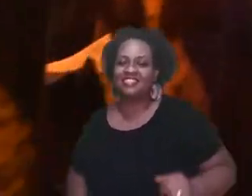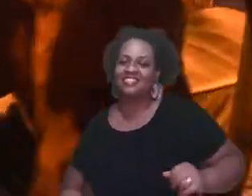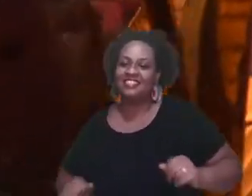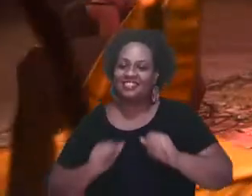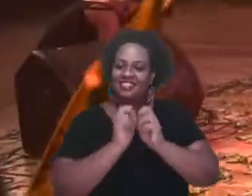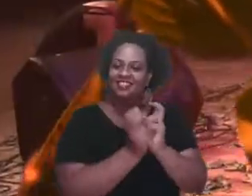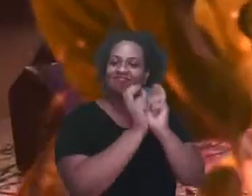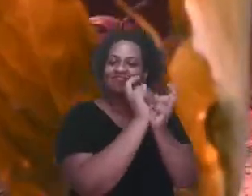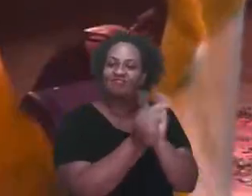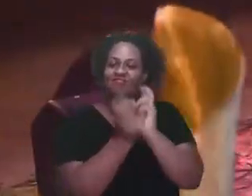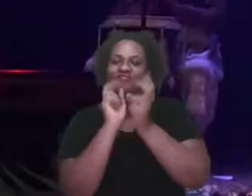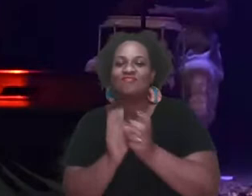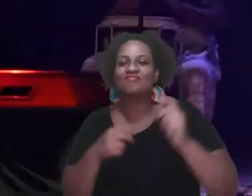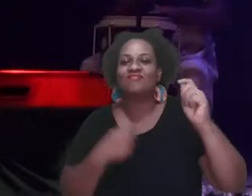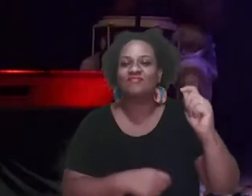paraná